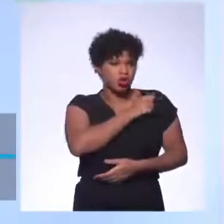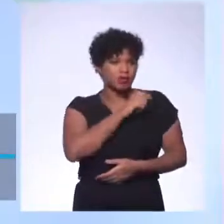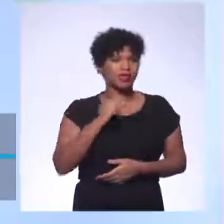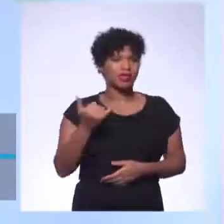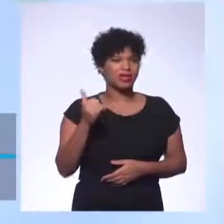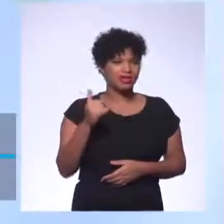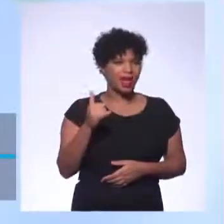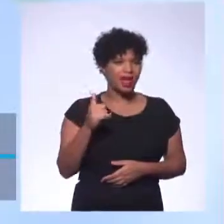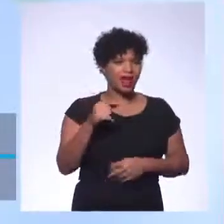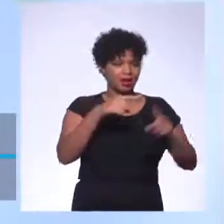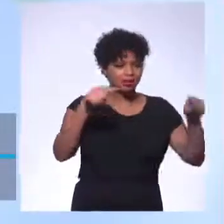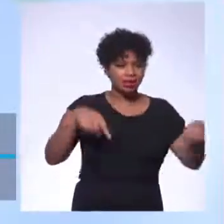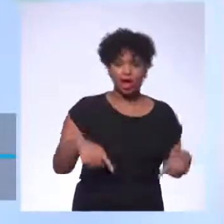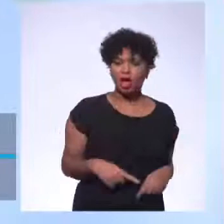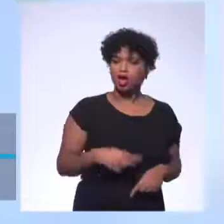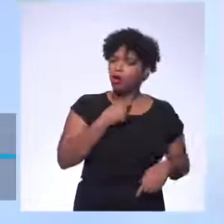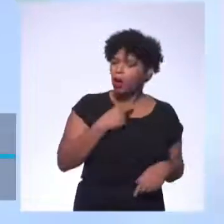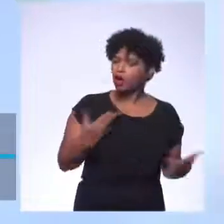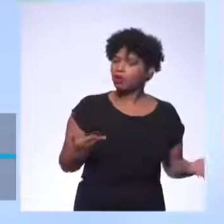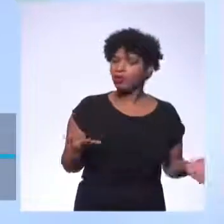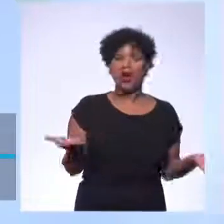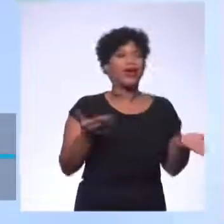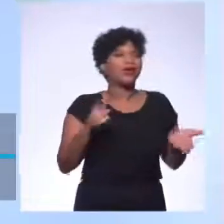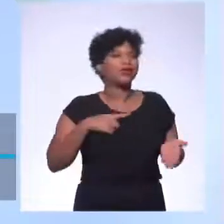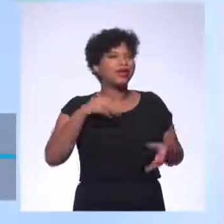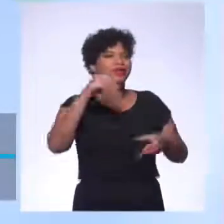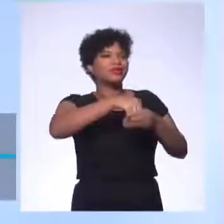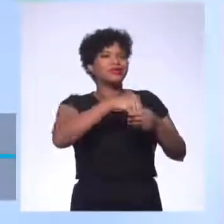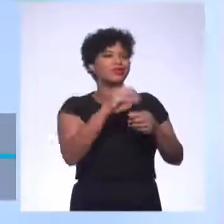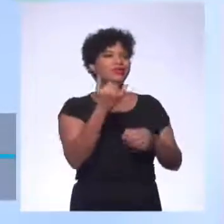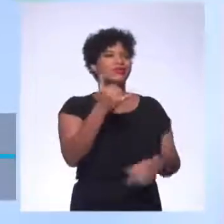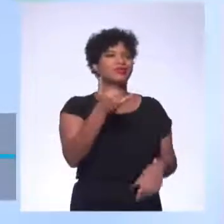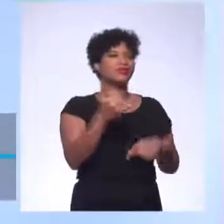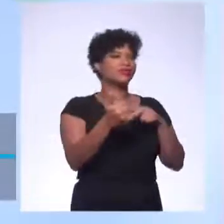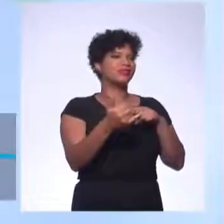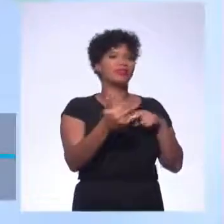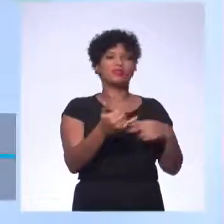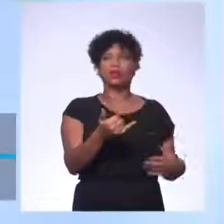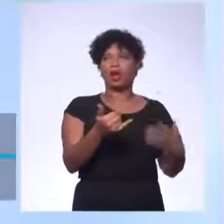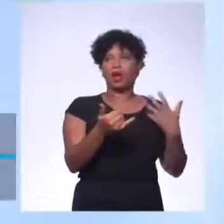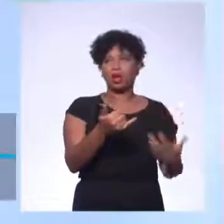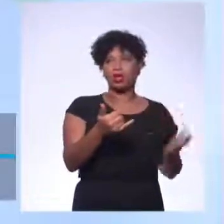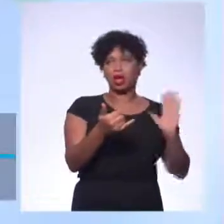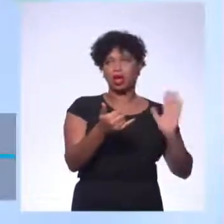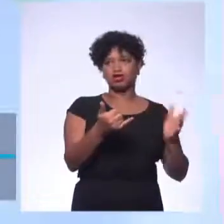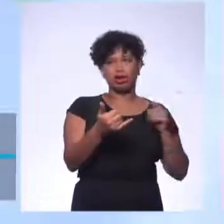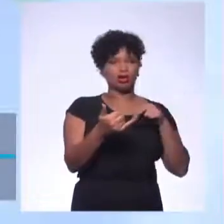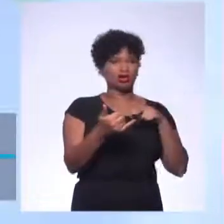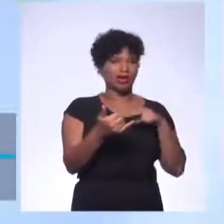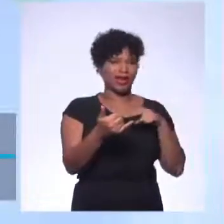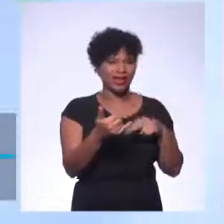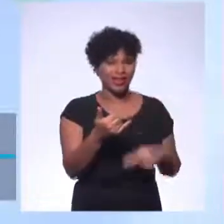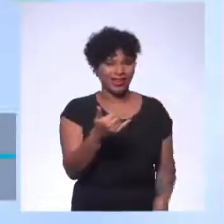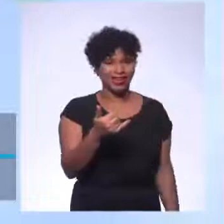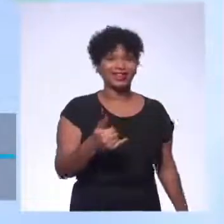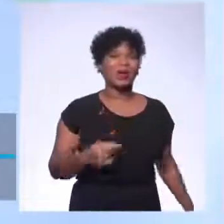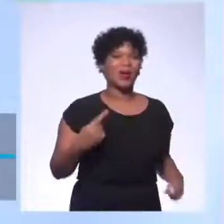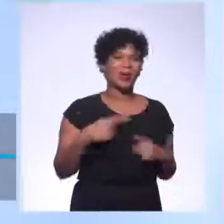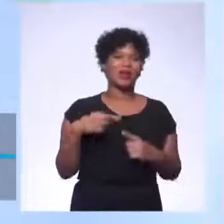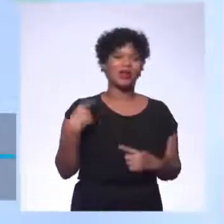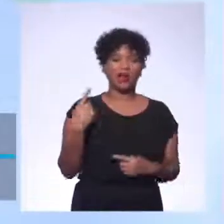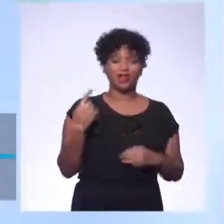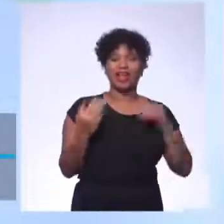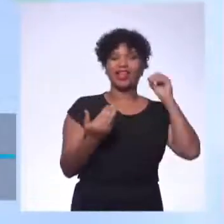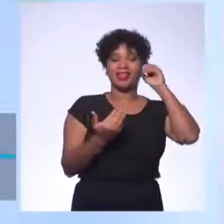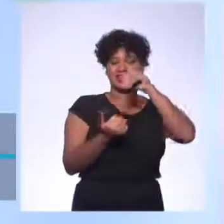gente ali para. E hoje a gente está aqui no celular. Sim, acho que eles nem querem ver mais no celular. Porque a gente está aqui, né? Não